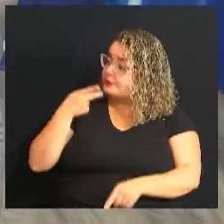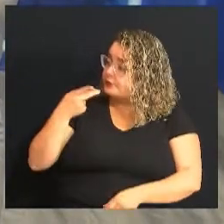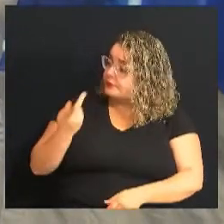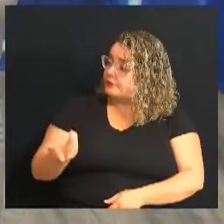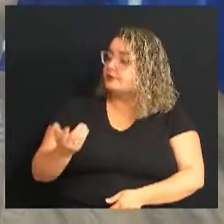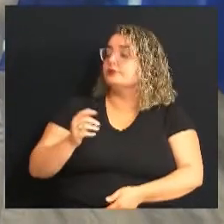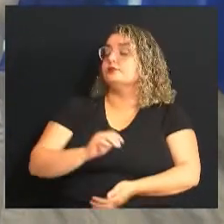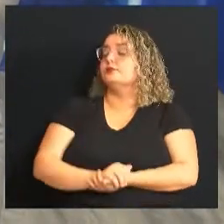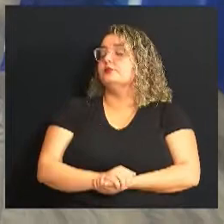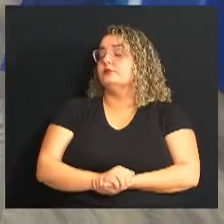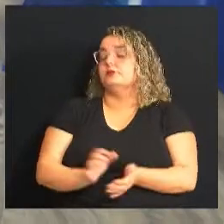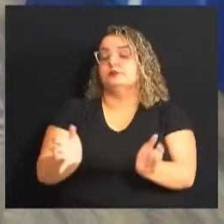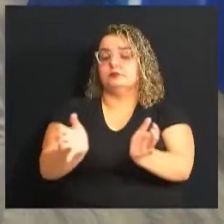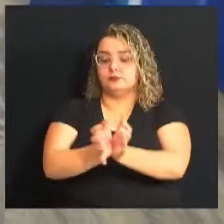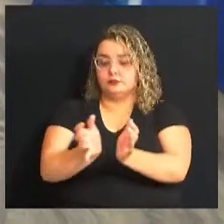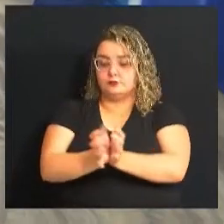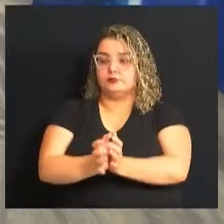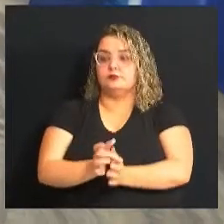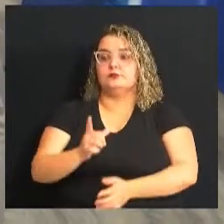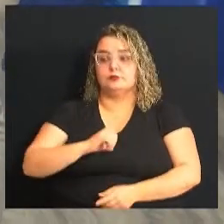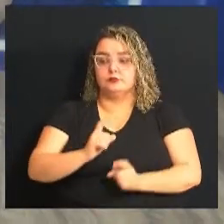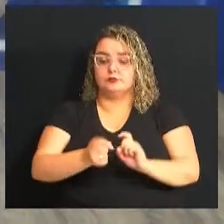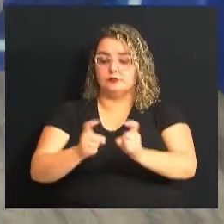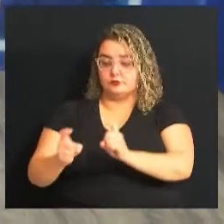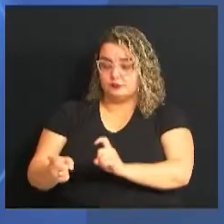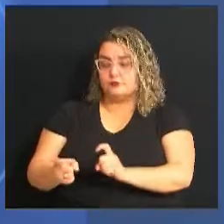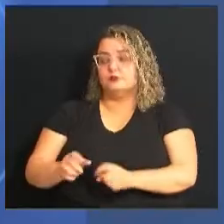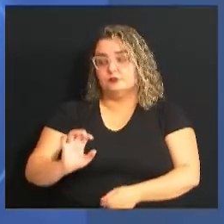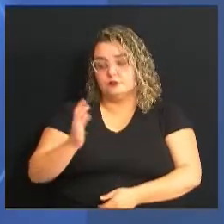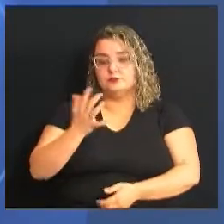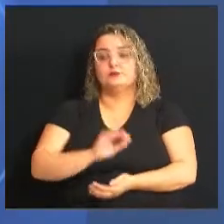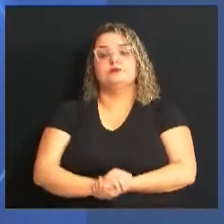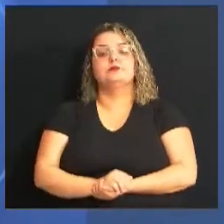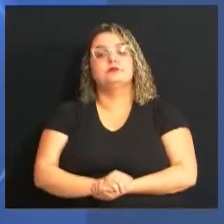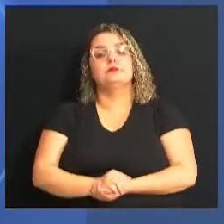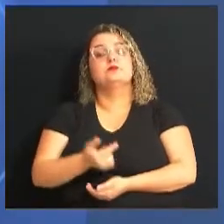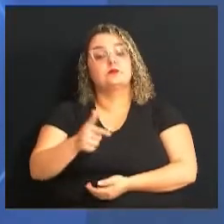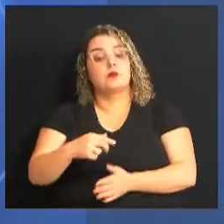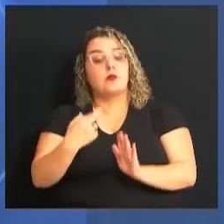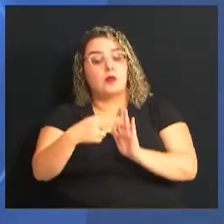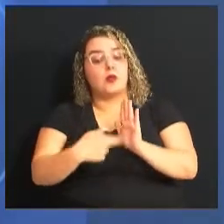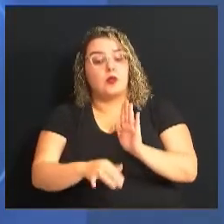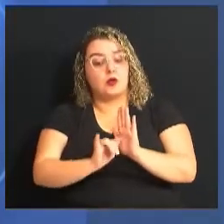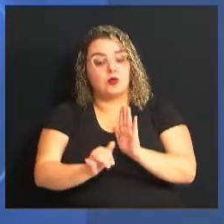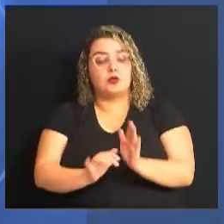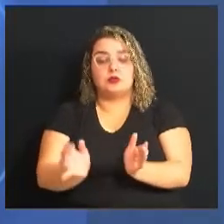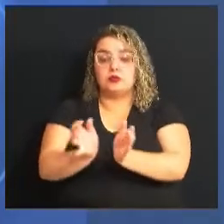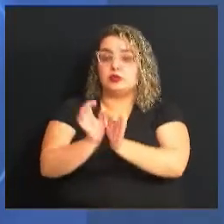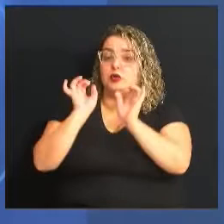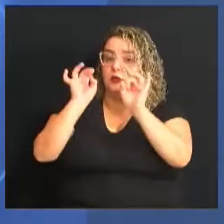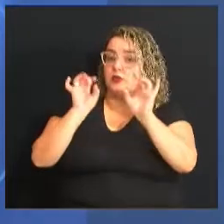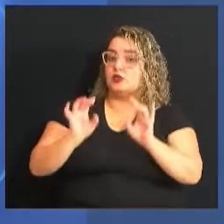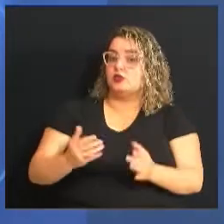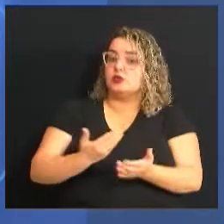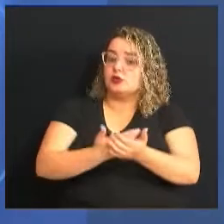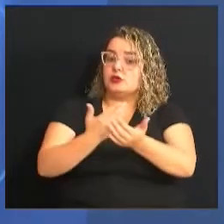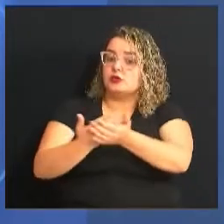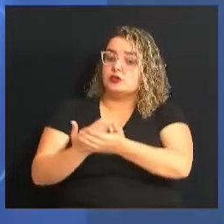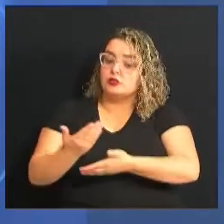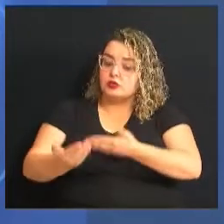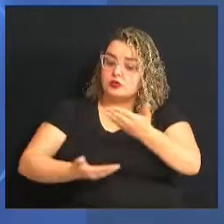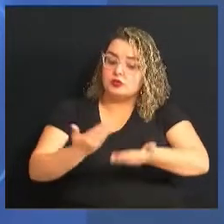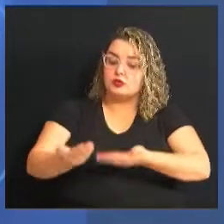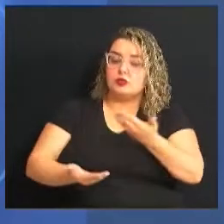as reuniões acontecendo. A gente começa falando sobre o relatório final da Comissão Especial de Estudos que trata do combate